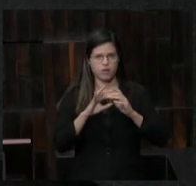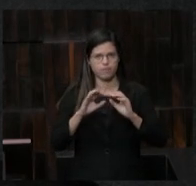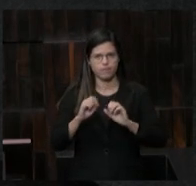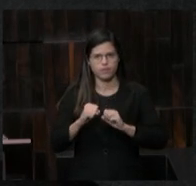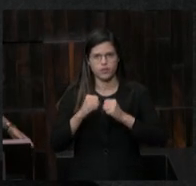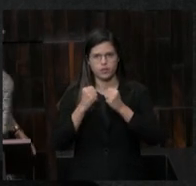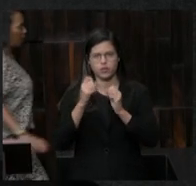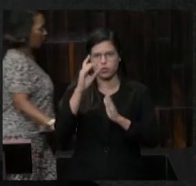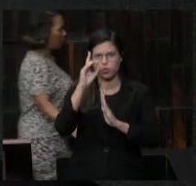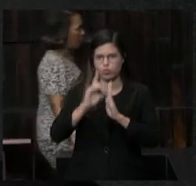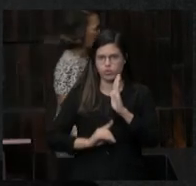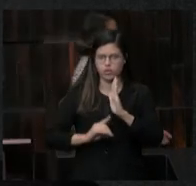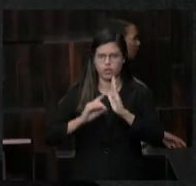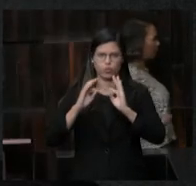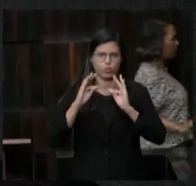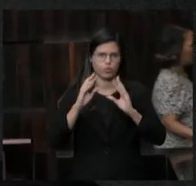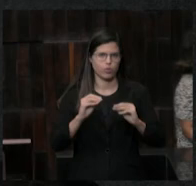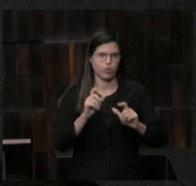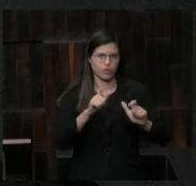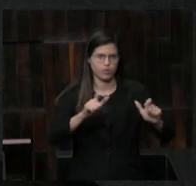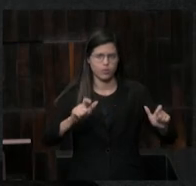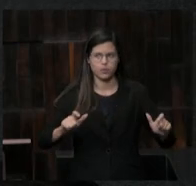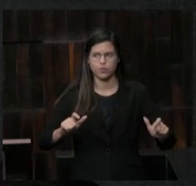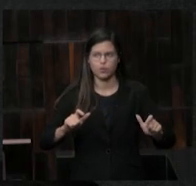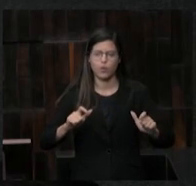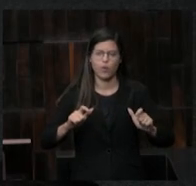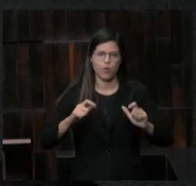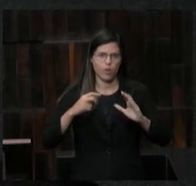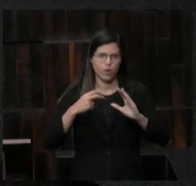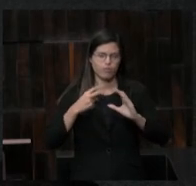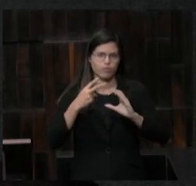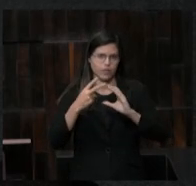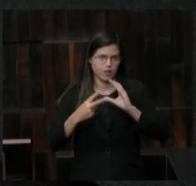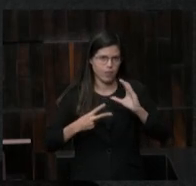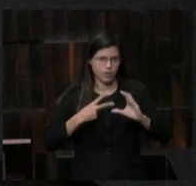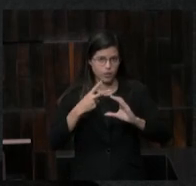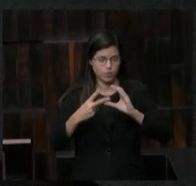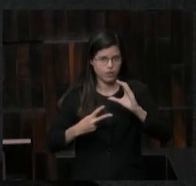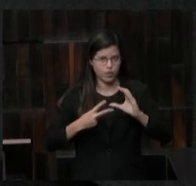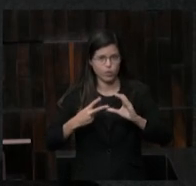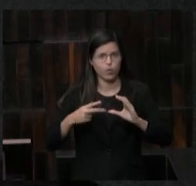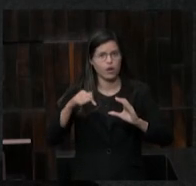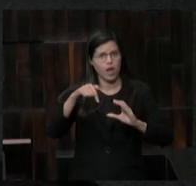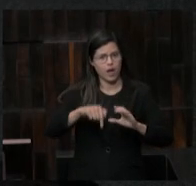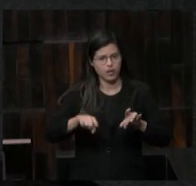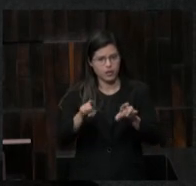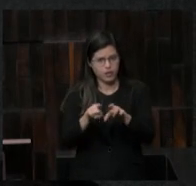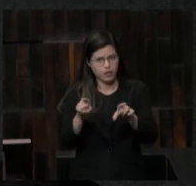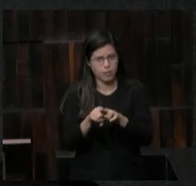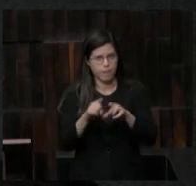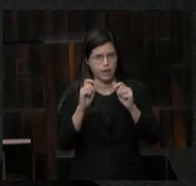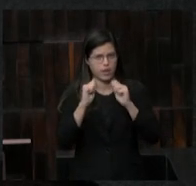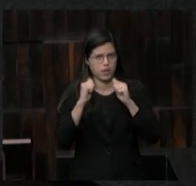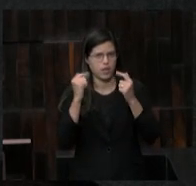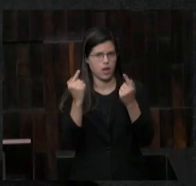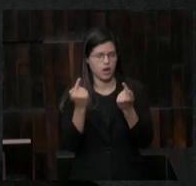de todos. Eu estou na Câmara Municipal, estou aqui na